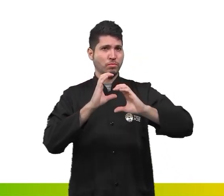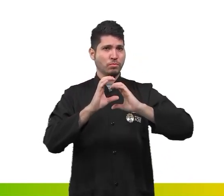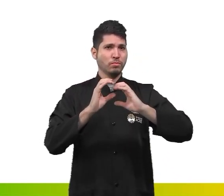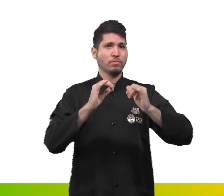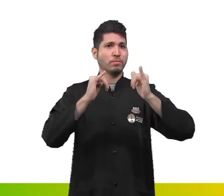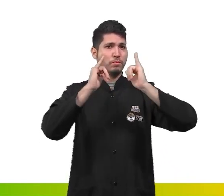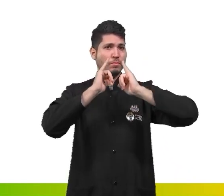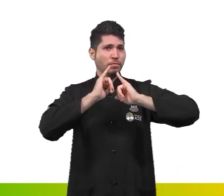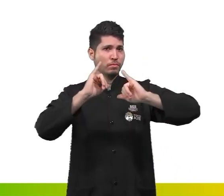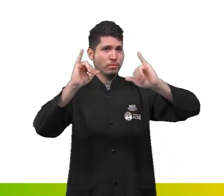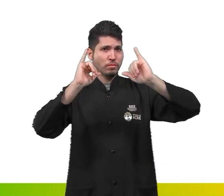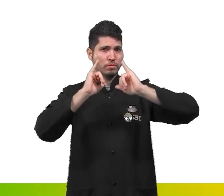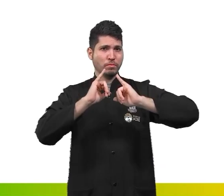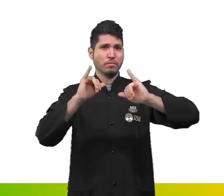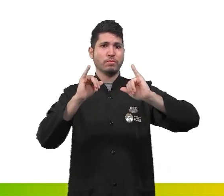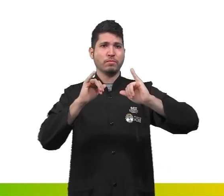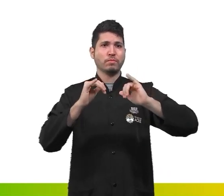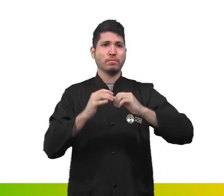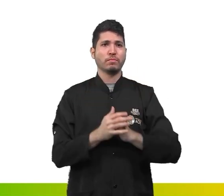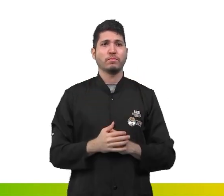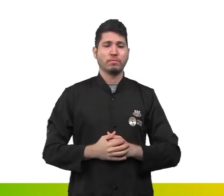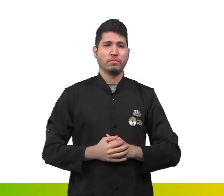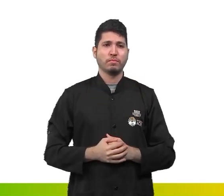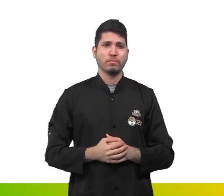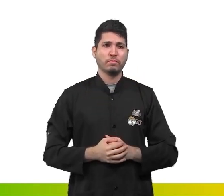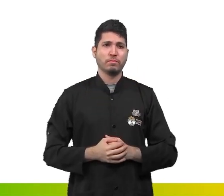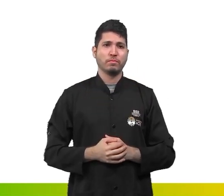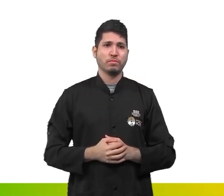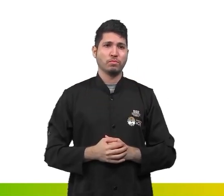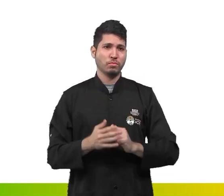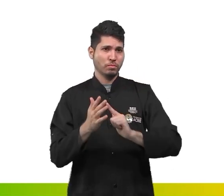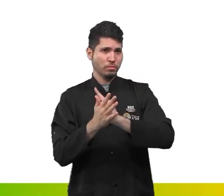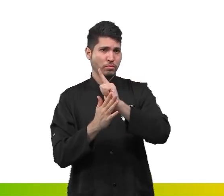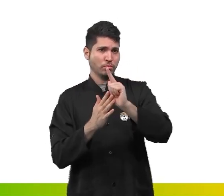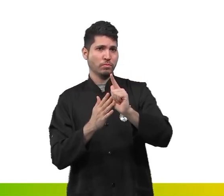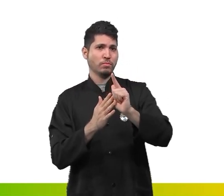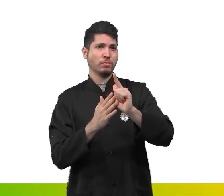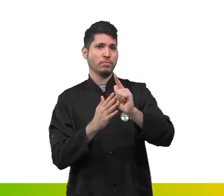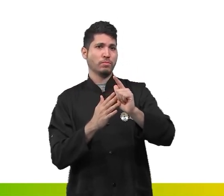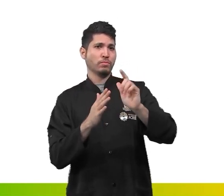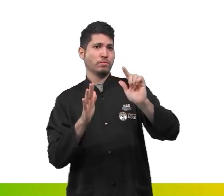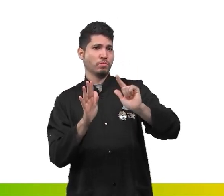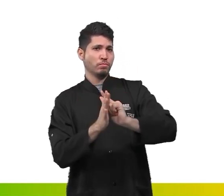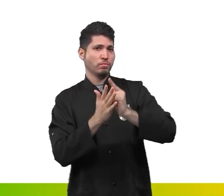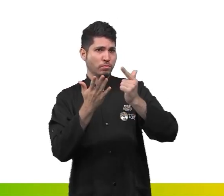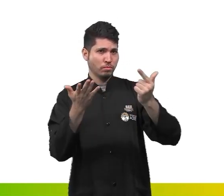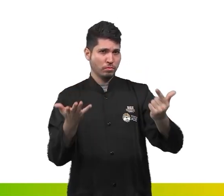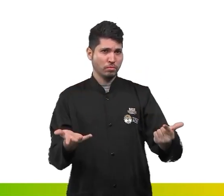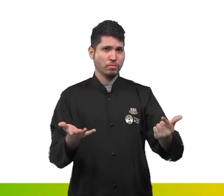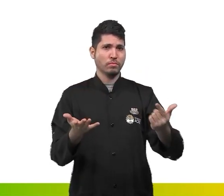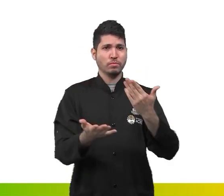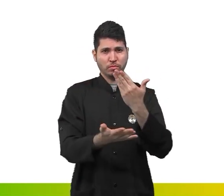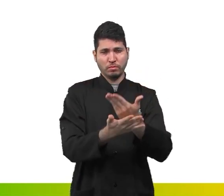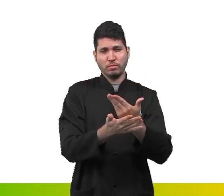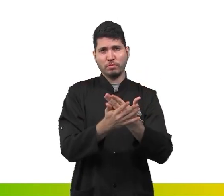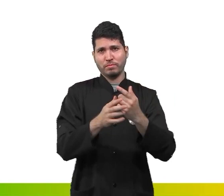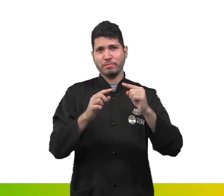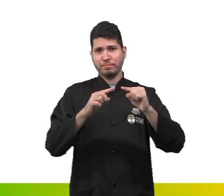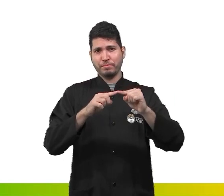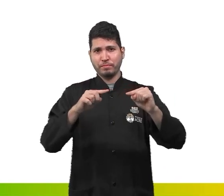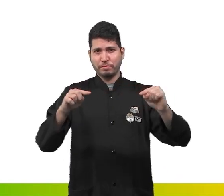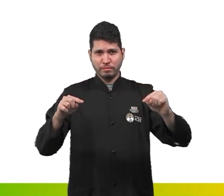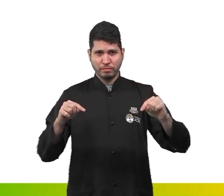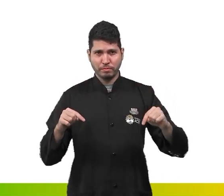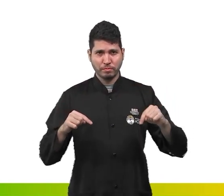estudados na aula anterior, o texto trata-se de quê? Então nós temos o texto. Então o que ele é, galera? É